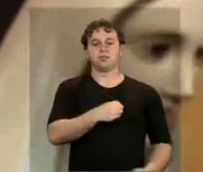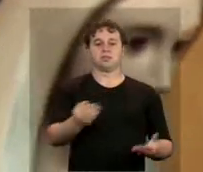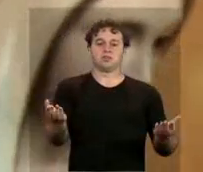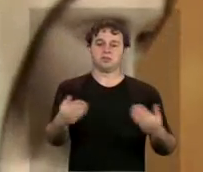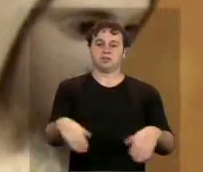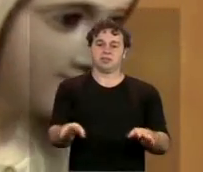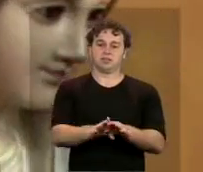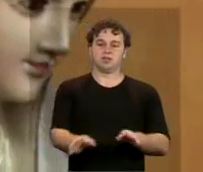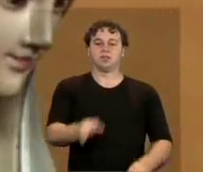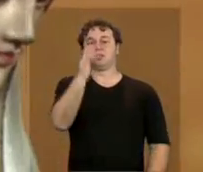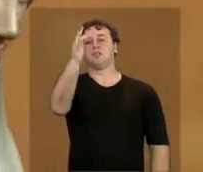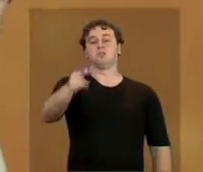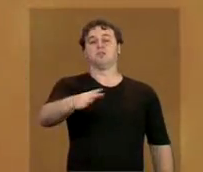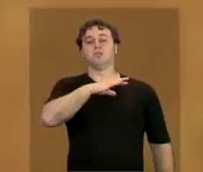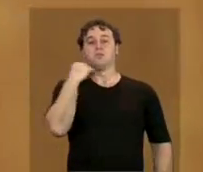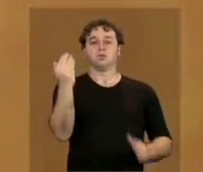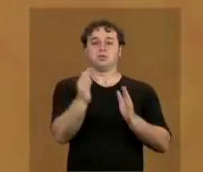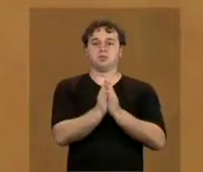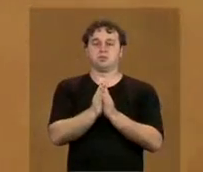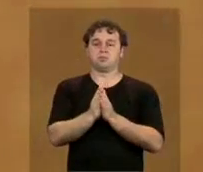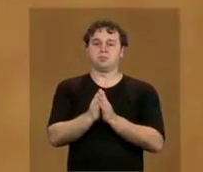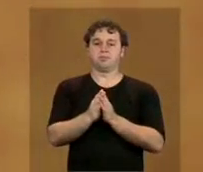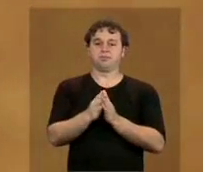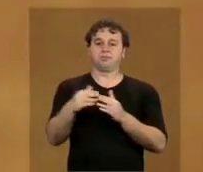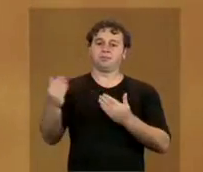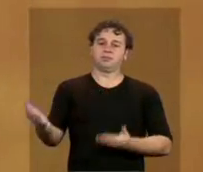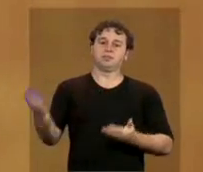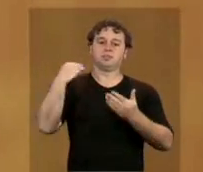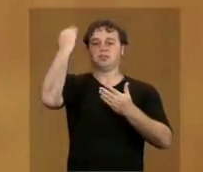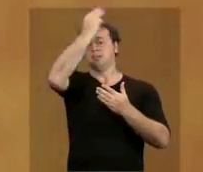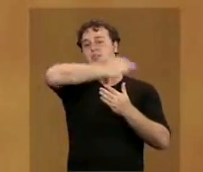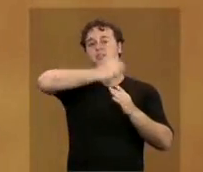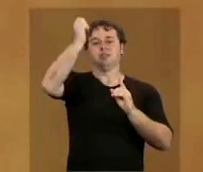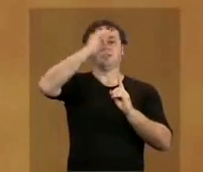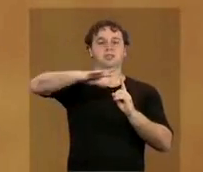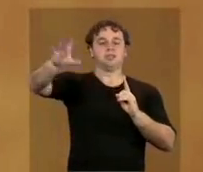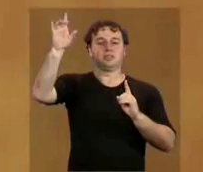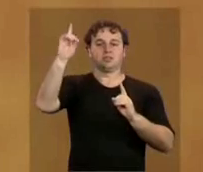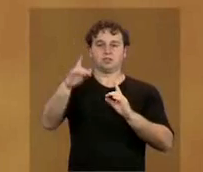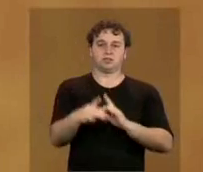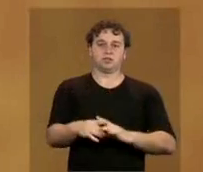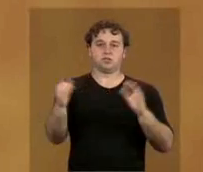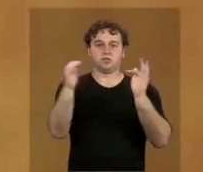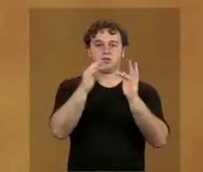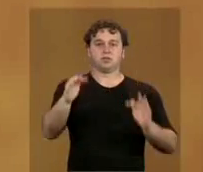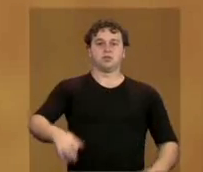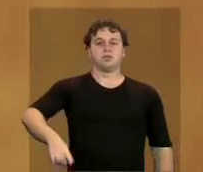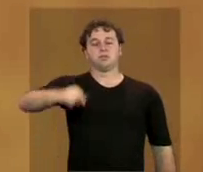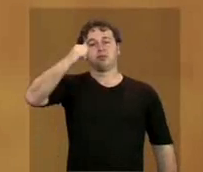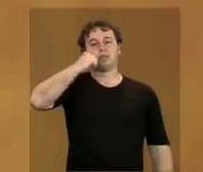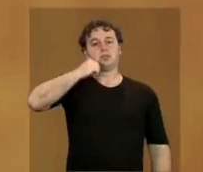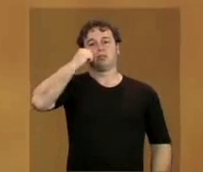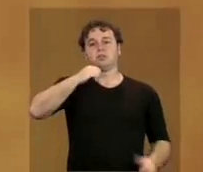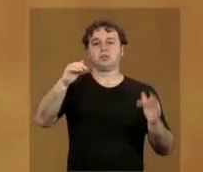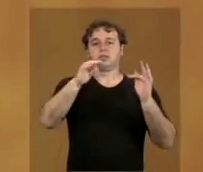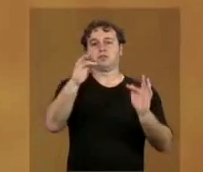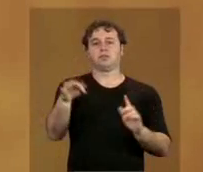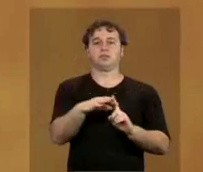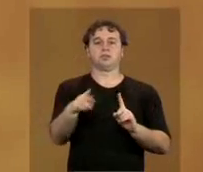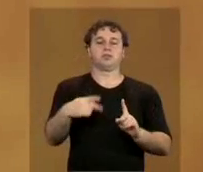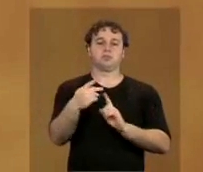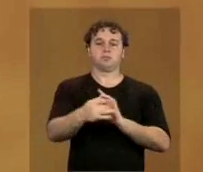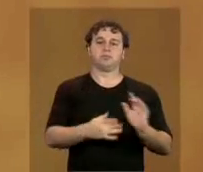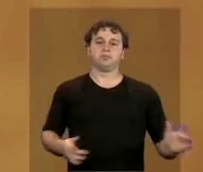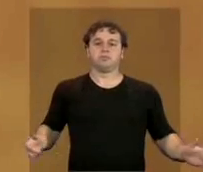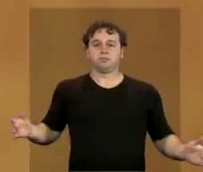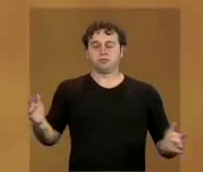nós, pecadores, agora e na hora de nossa morte. Amém. Ave Maria, cheia de graça, o Senhor é convosco. Bendita sois vós